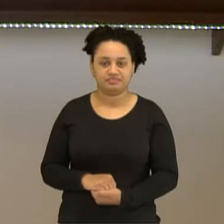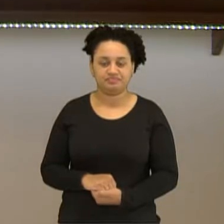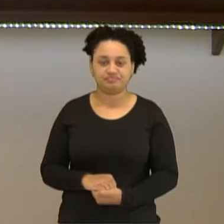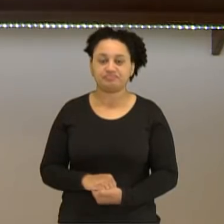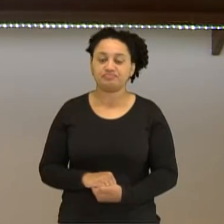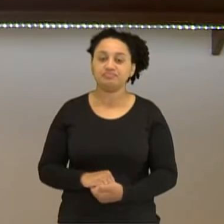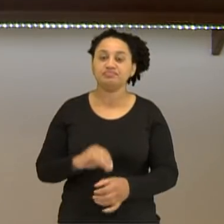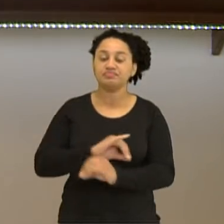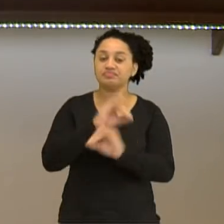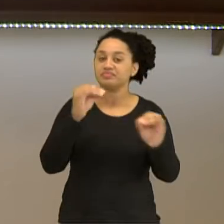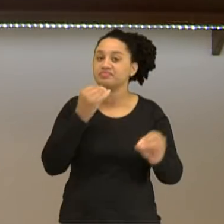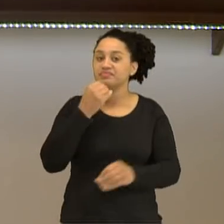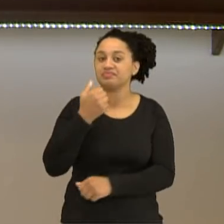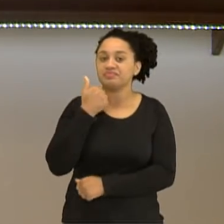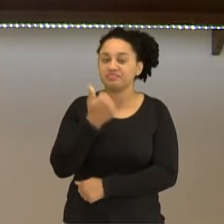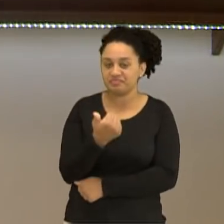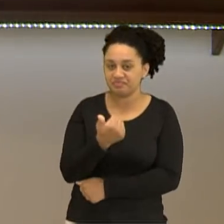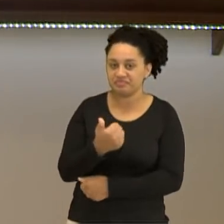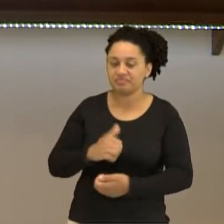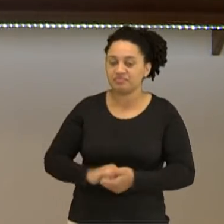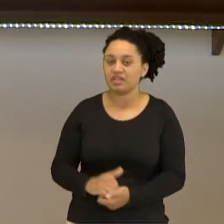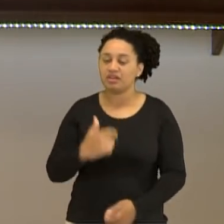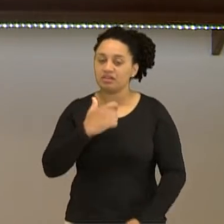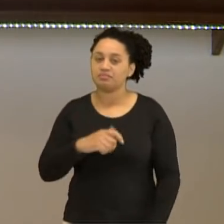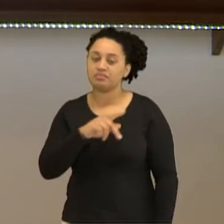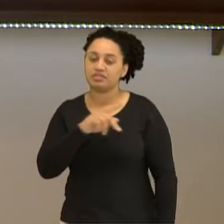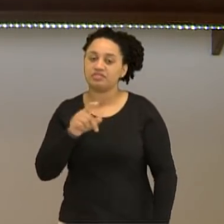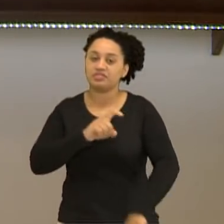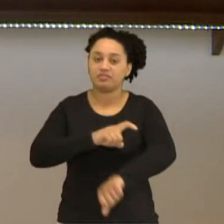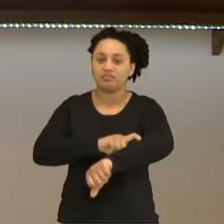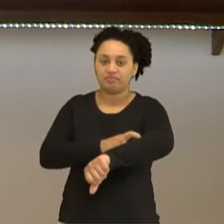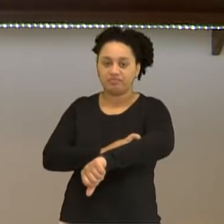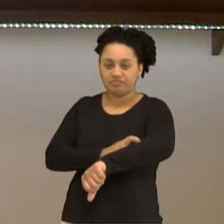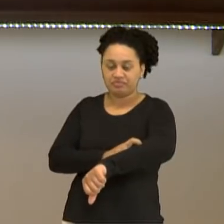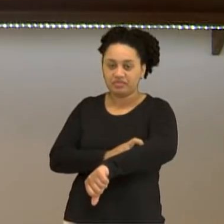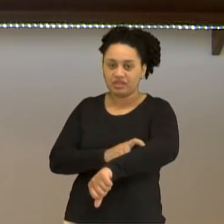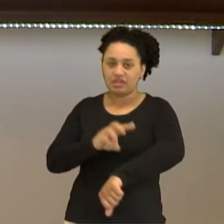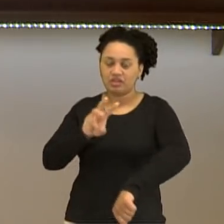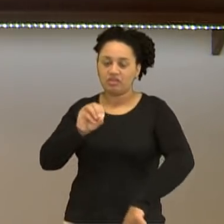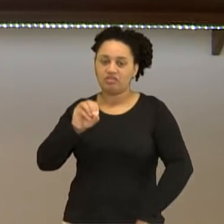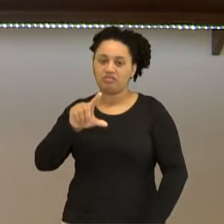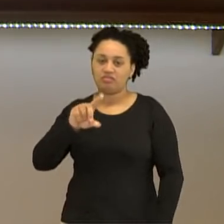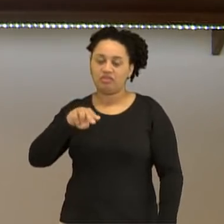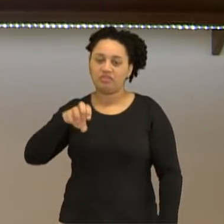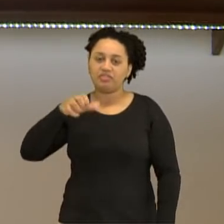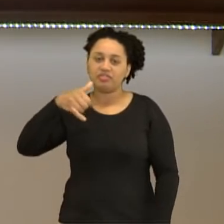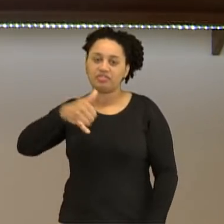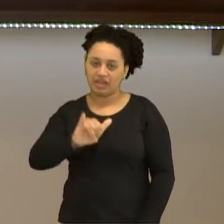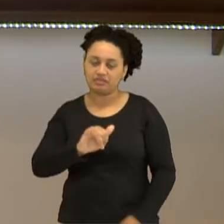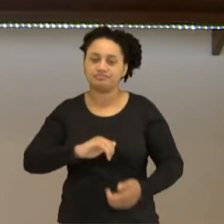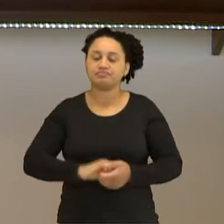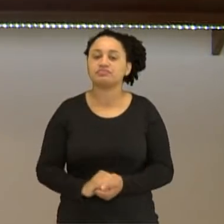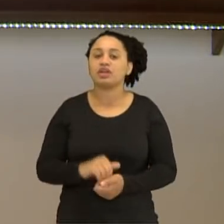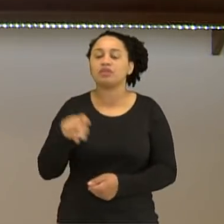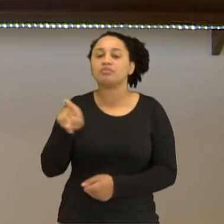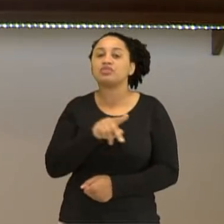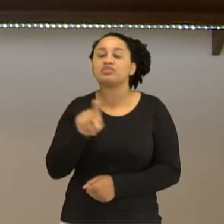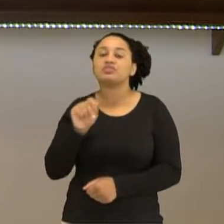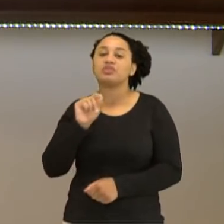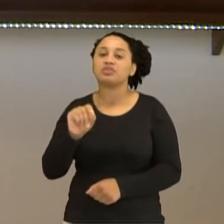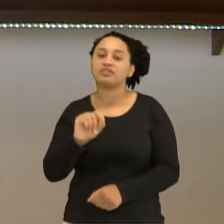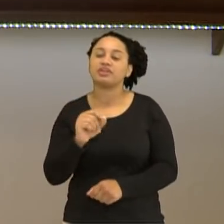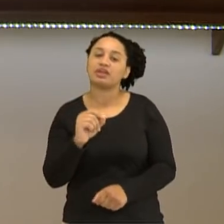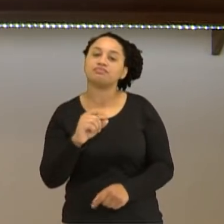E aí, pessoal, tudo bem com vocês? Eu sou o professor Volney Rogério Pereira Júnior. Sou professor de